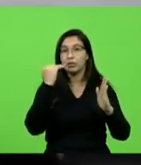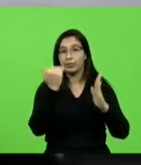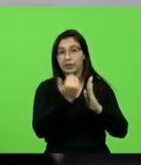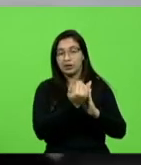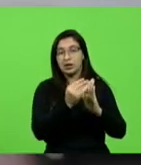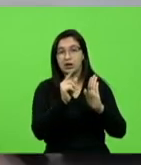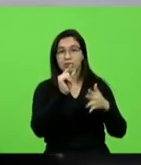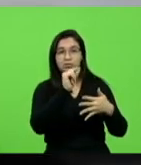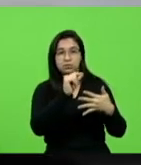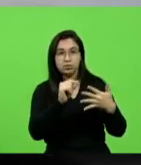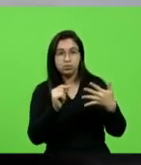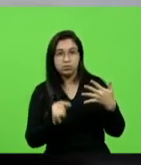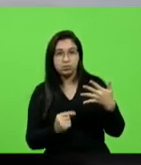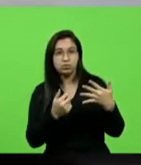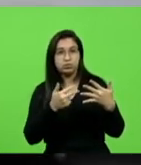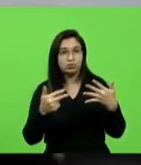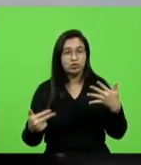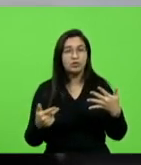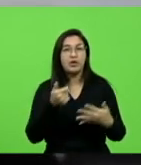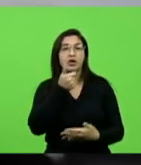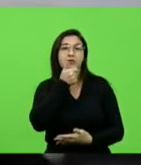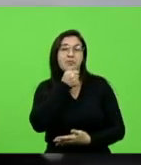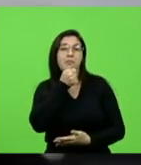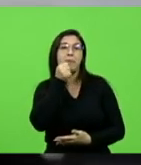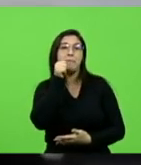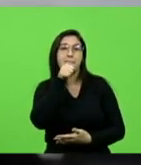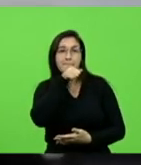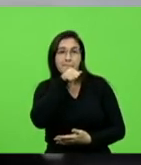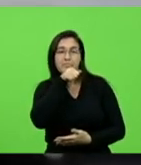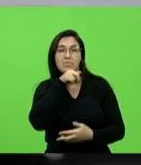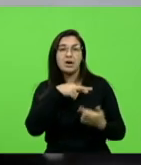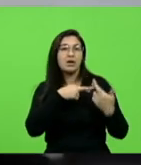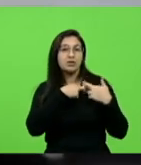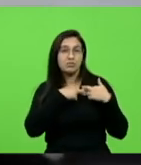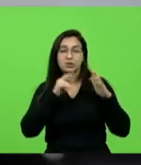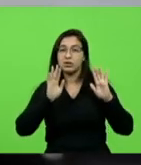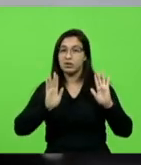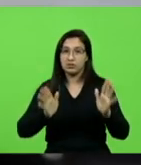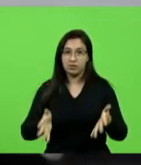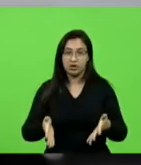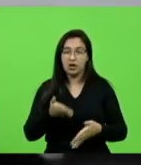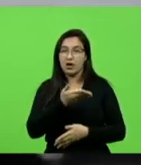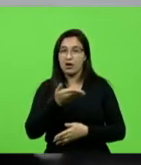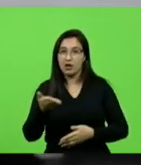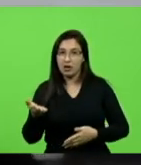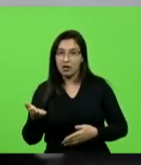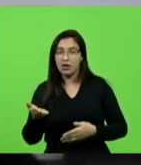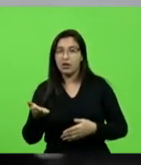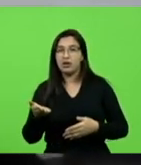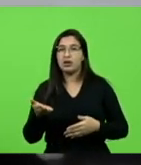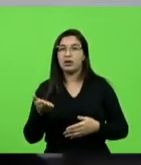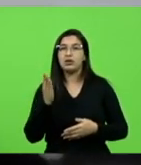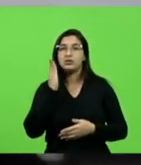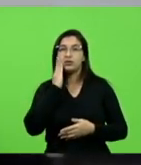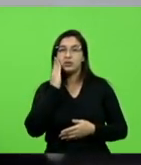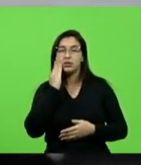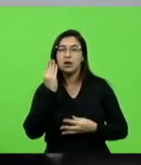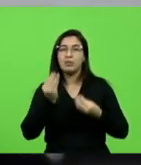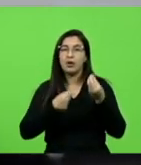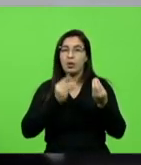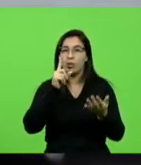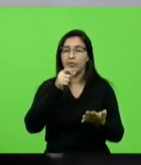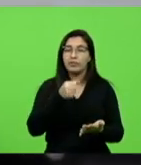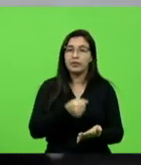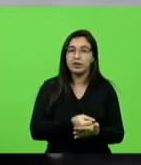requisitos aos pais ou responsáveis que foram já pormenorizados, tanto na decisão